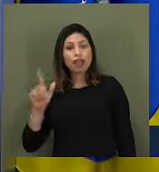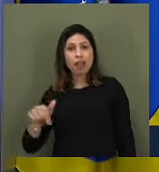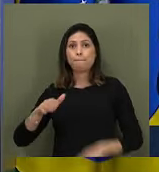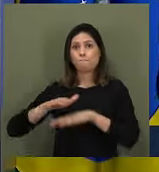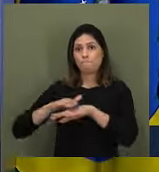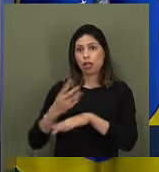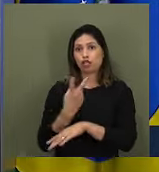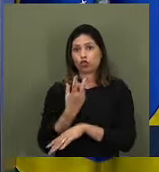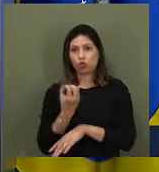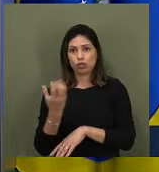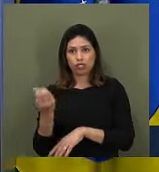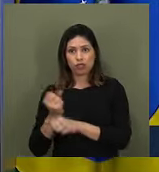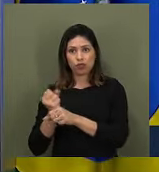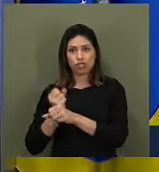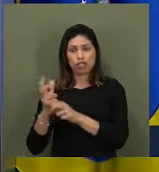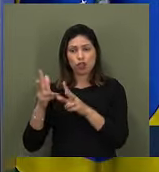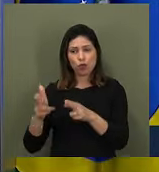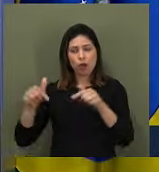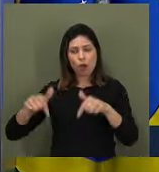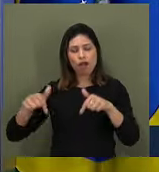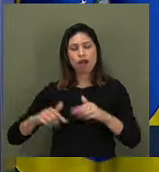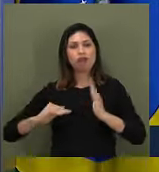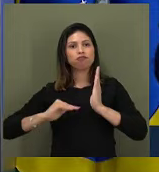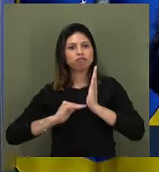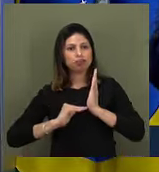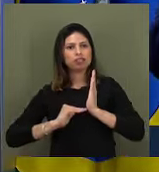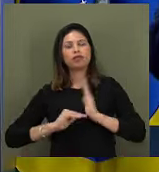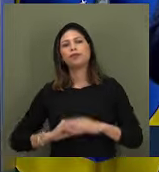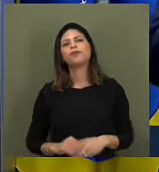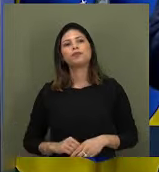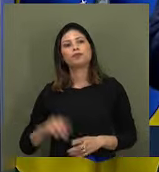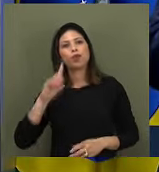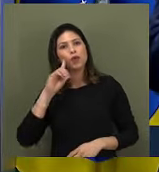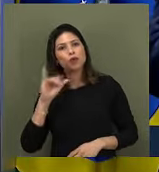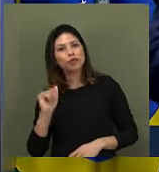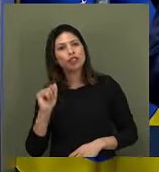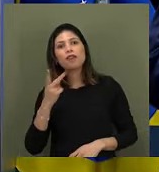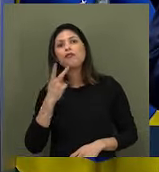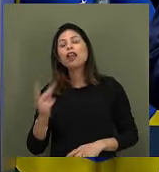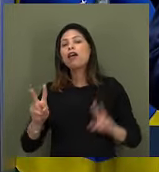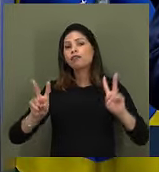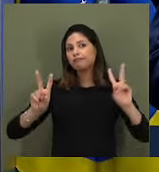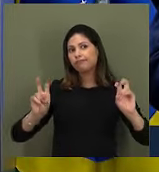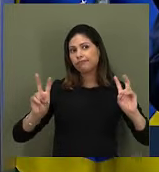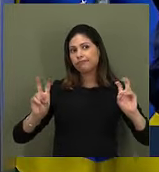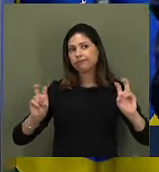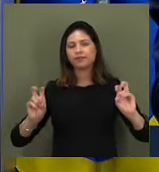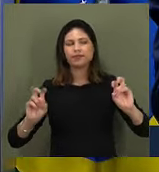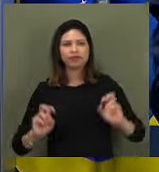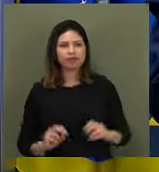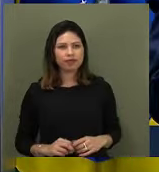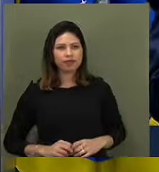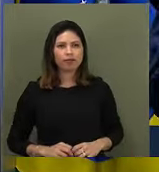casa que serve muito bem para os dias atuais eu vou abrir aspas Senador Espiridião